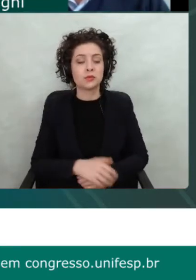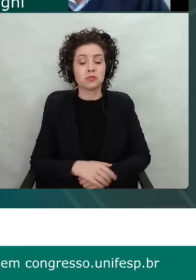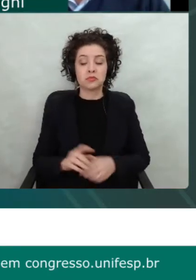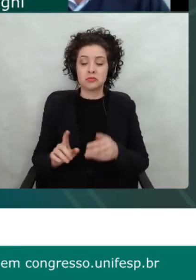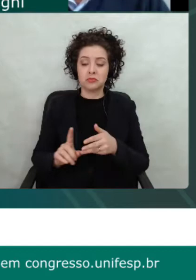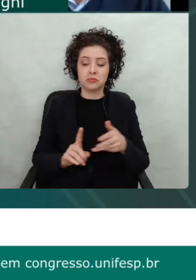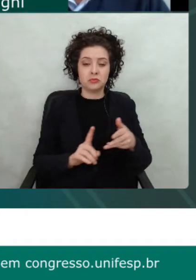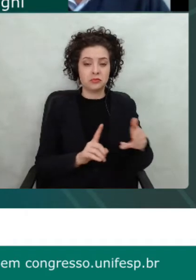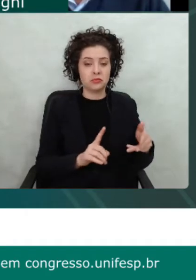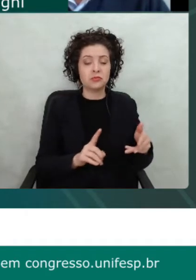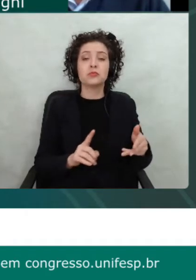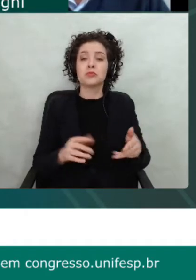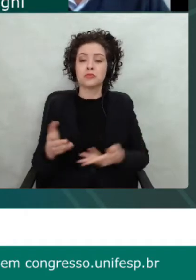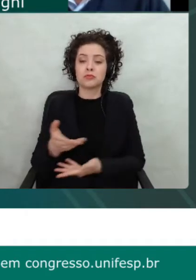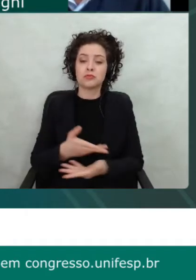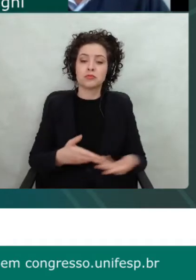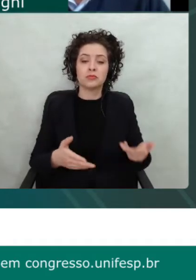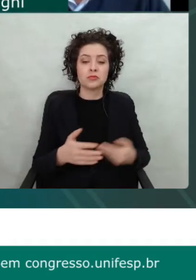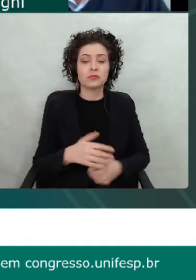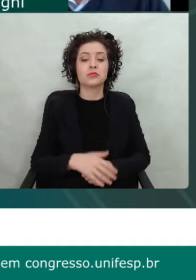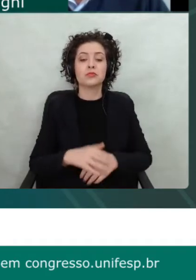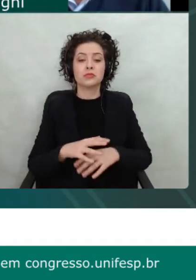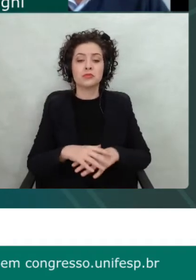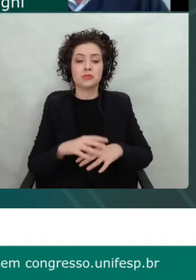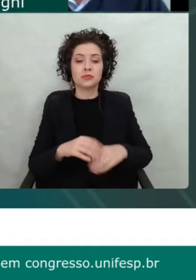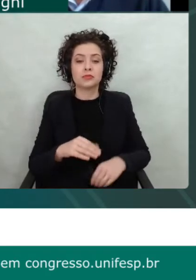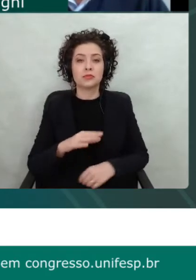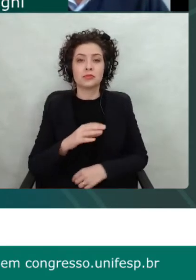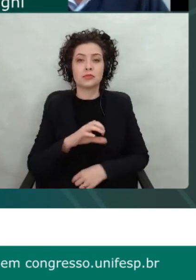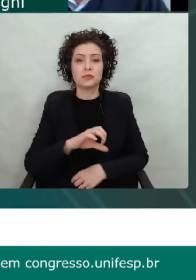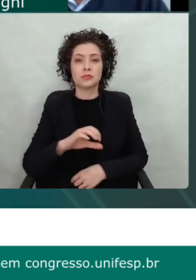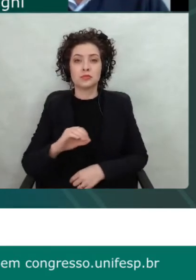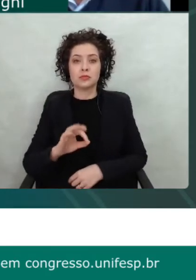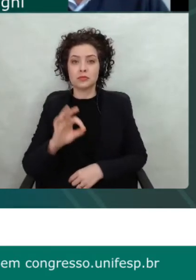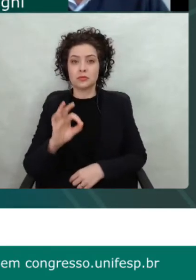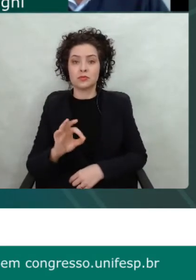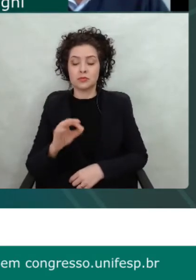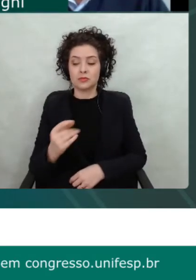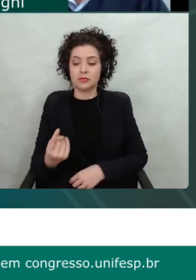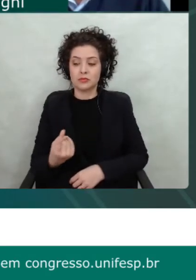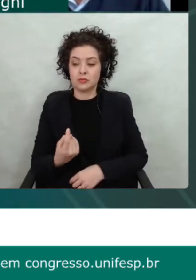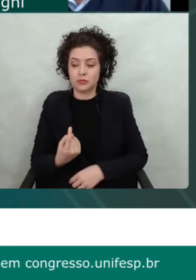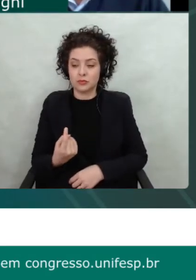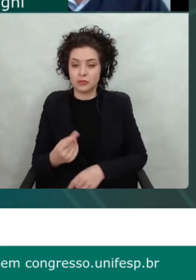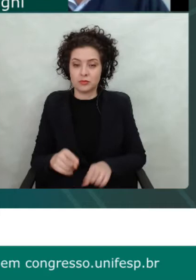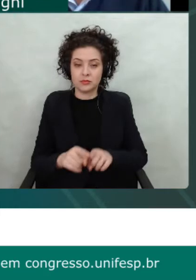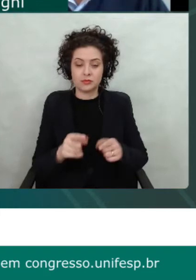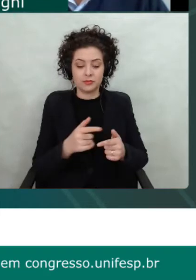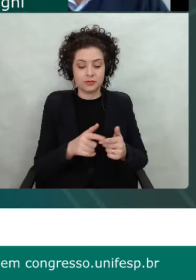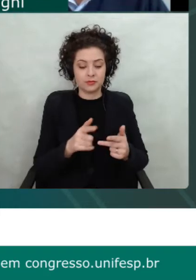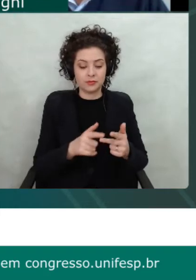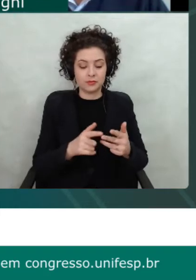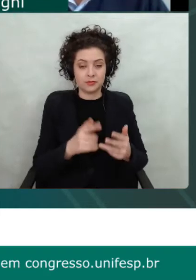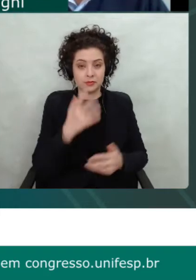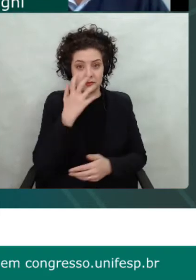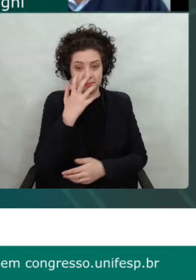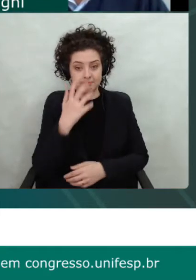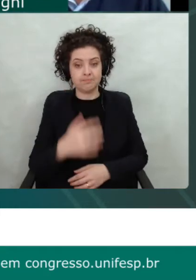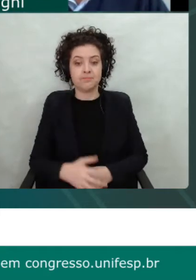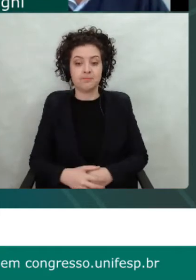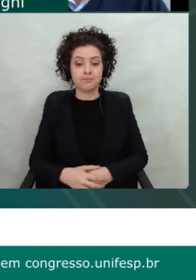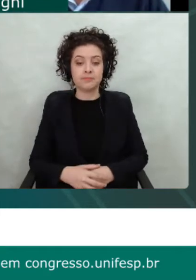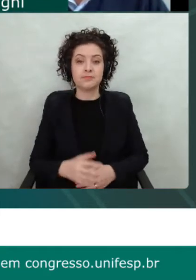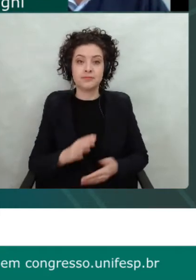cura mais de 90% dos pacientes sozinho, mas, quando nós temos problemas, eles são problemas sérios. Agradeço também as intérpretes